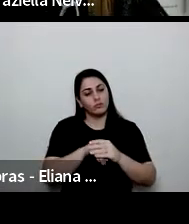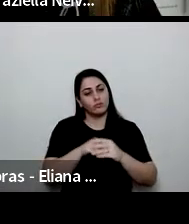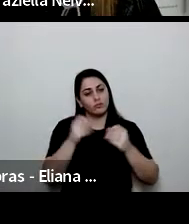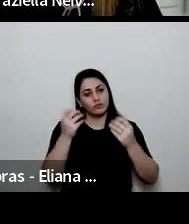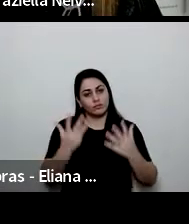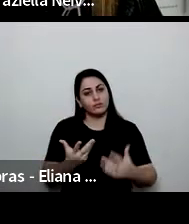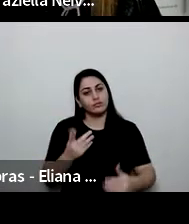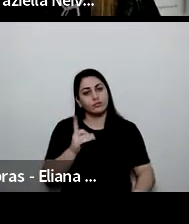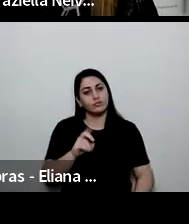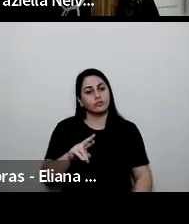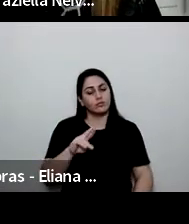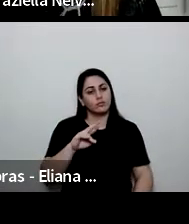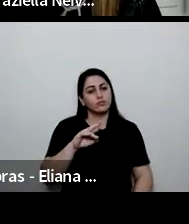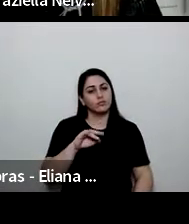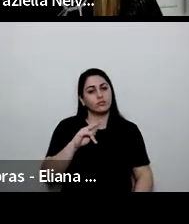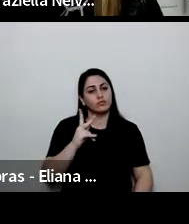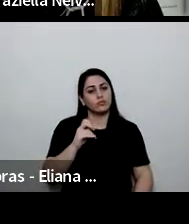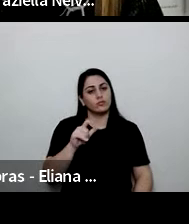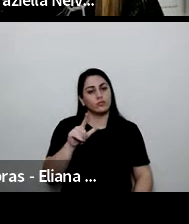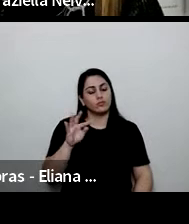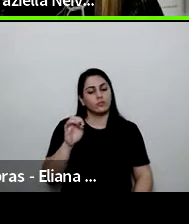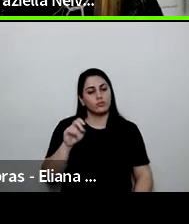os elementos